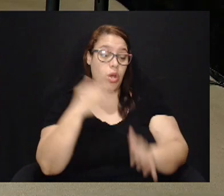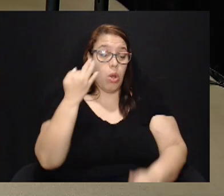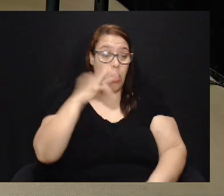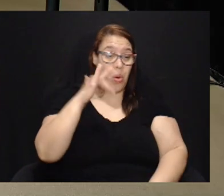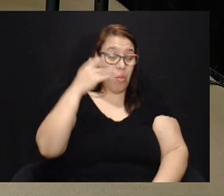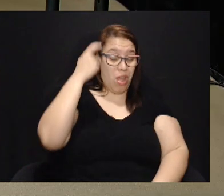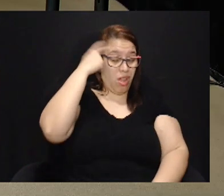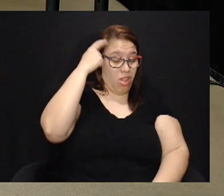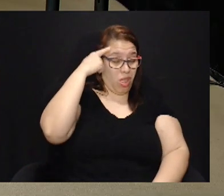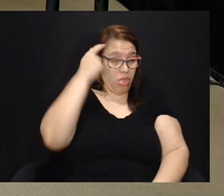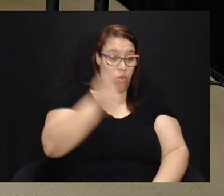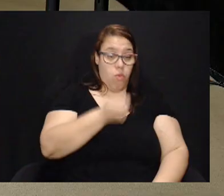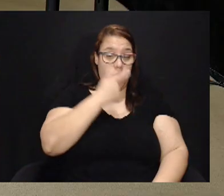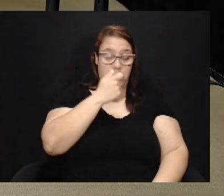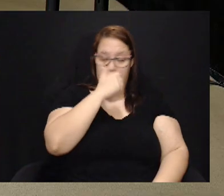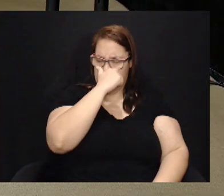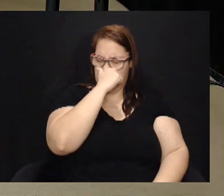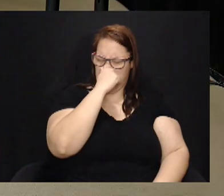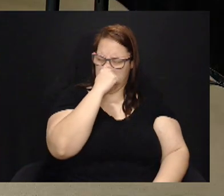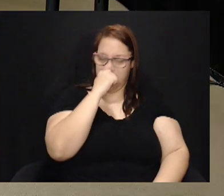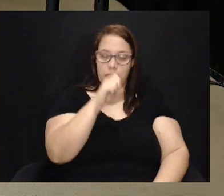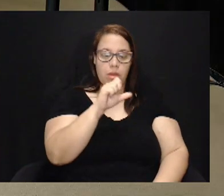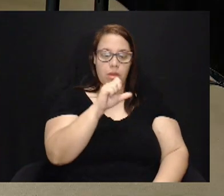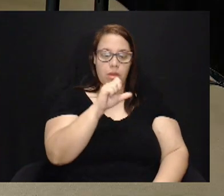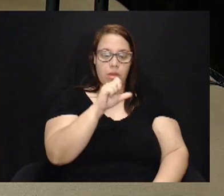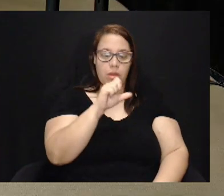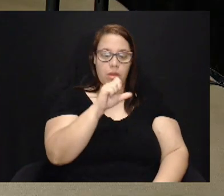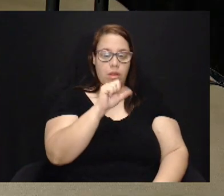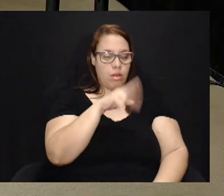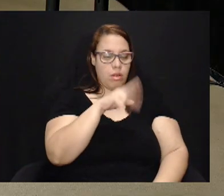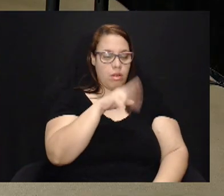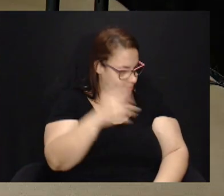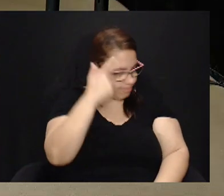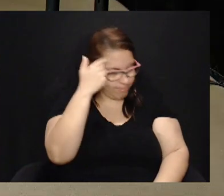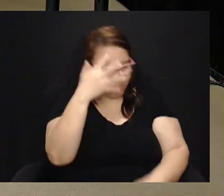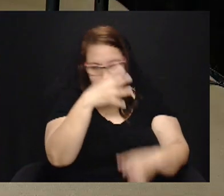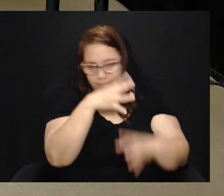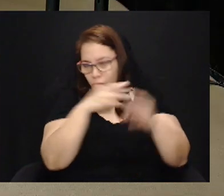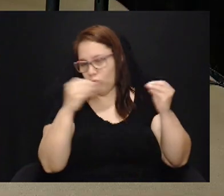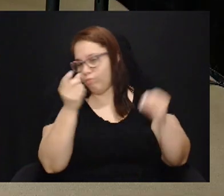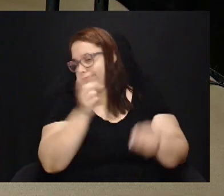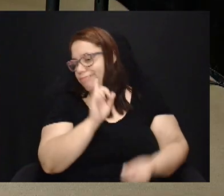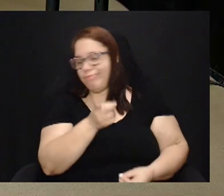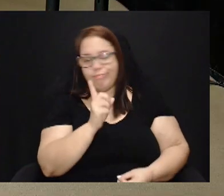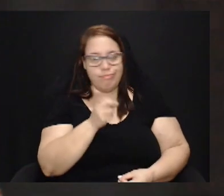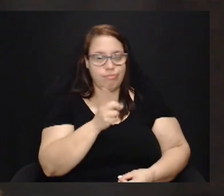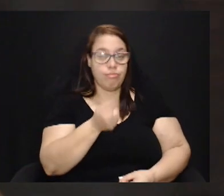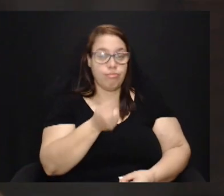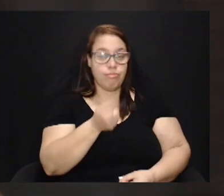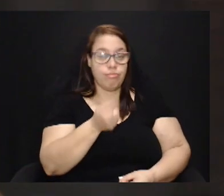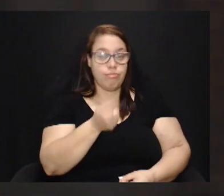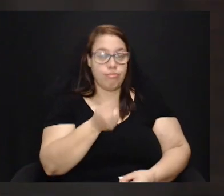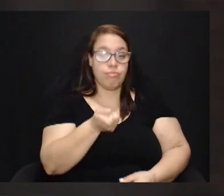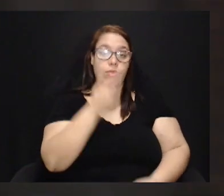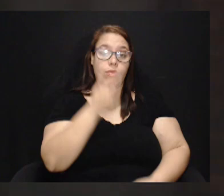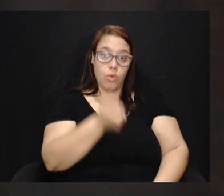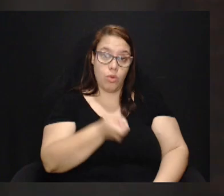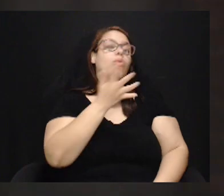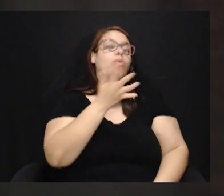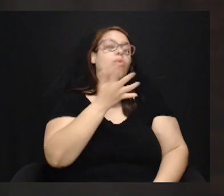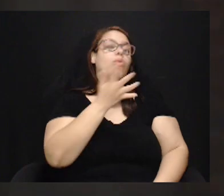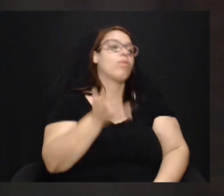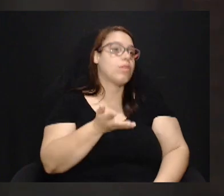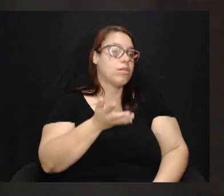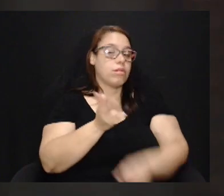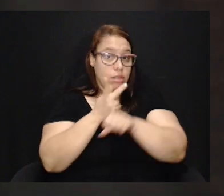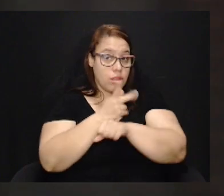tomasse uma aspirina e essa dor de cabeça não passa, né? Então você vai tomar outra aspirina até quando? Você não vai buscar o que está causando essa